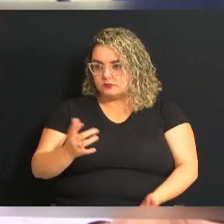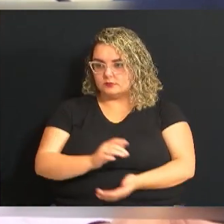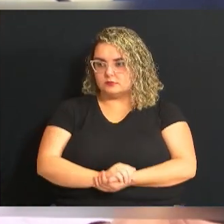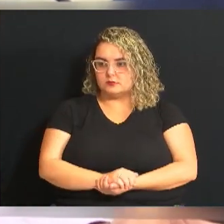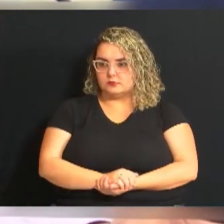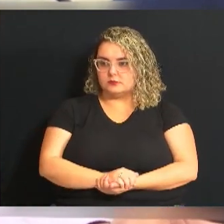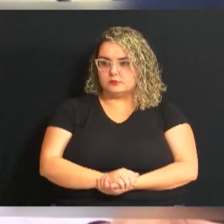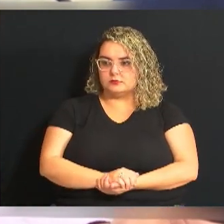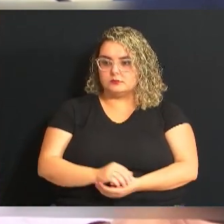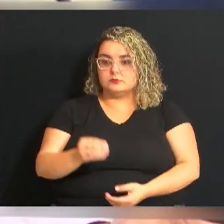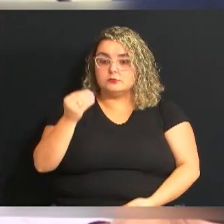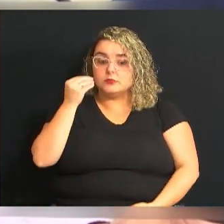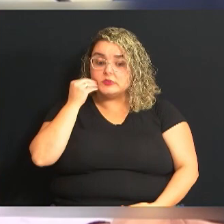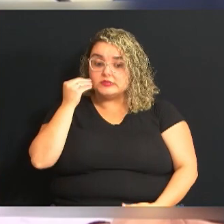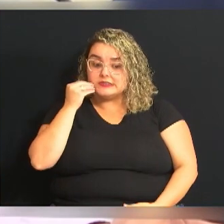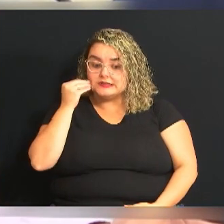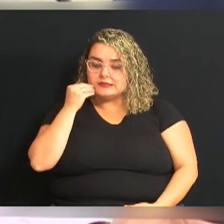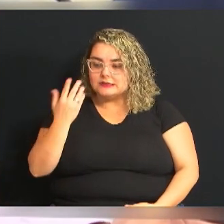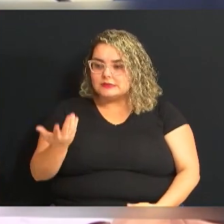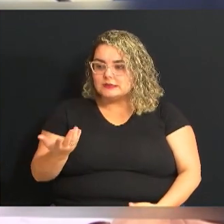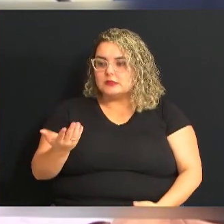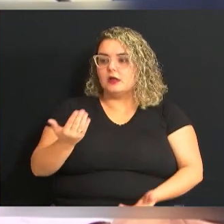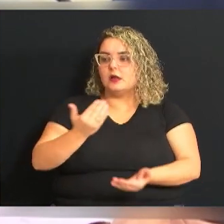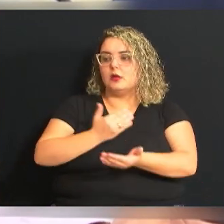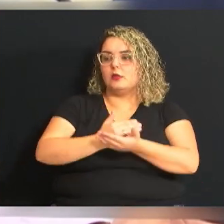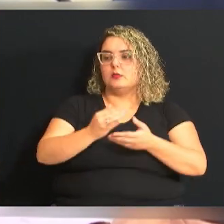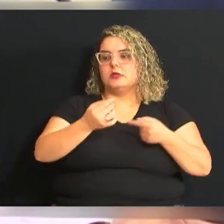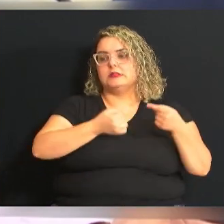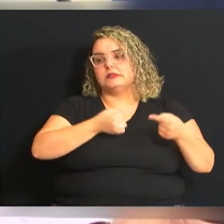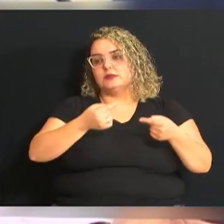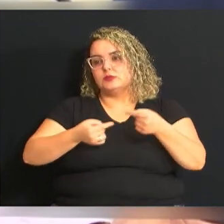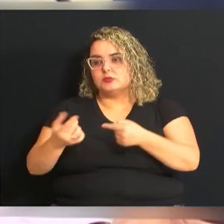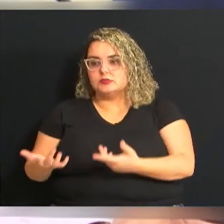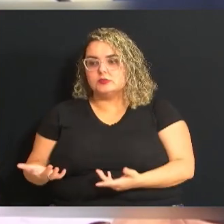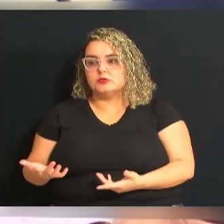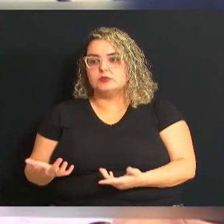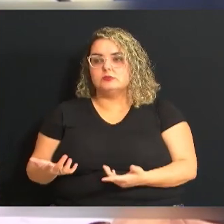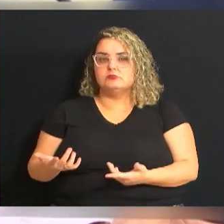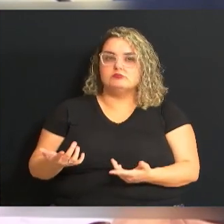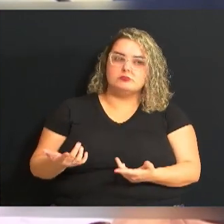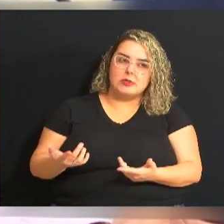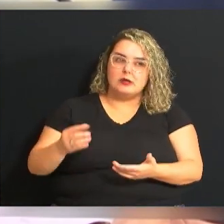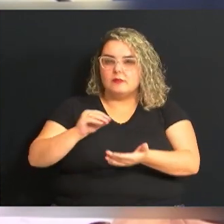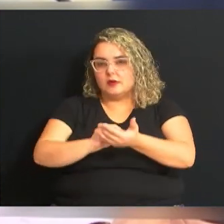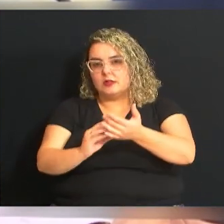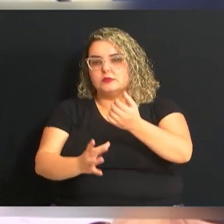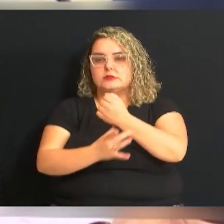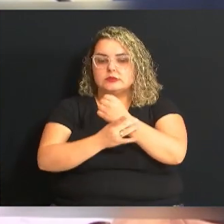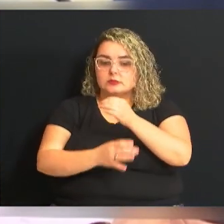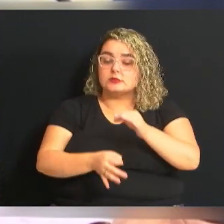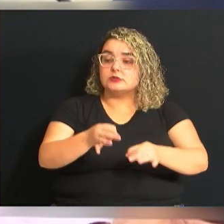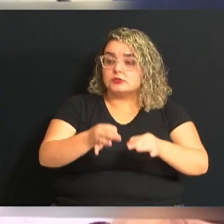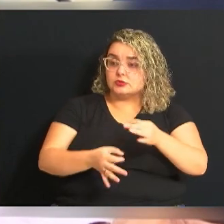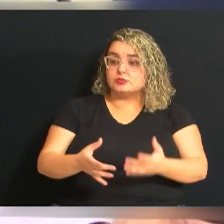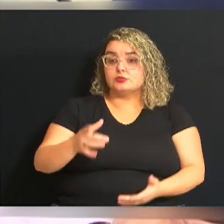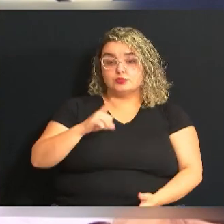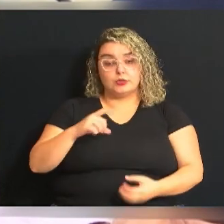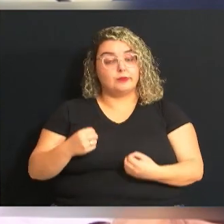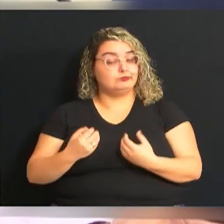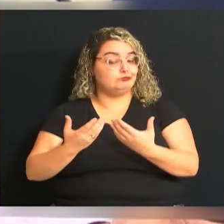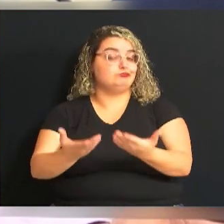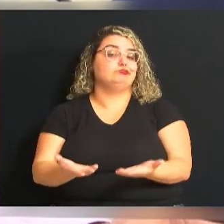lá comércio, nós temos lá indústria. Eu fui pessoalmente visitar